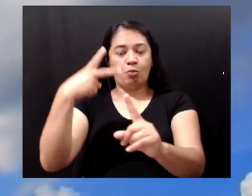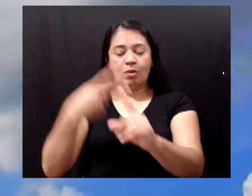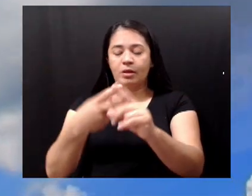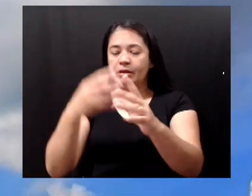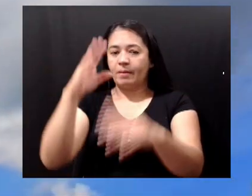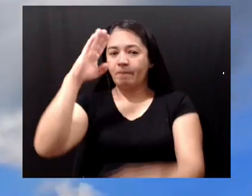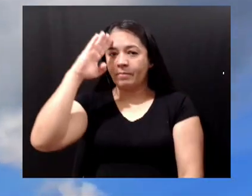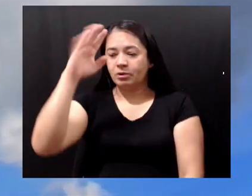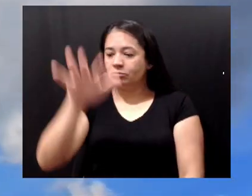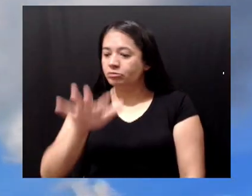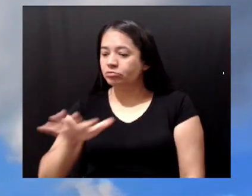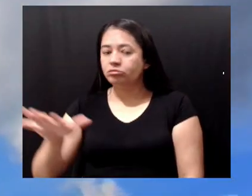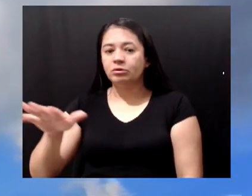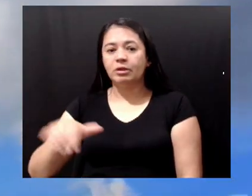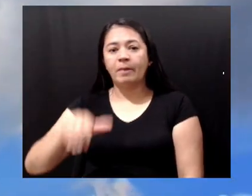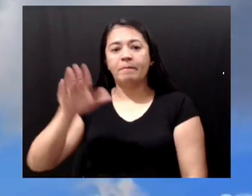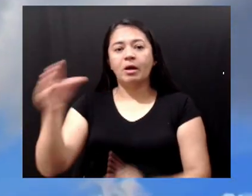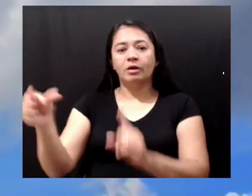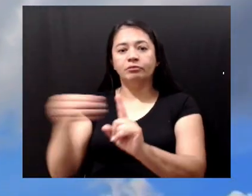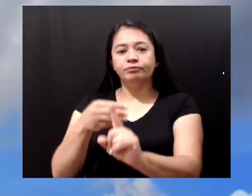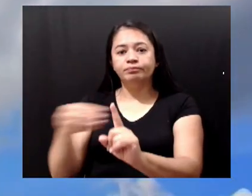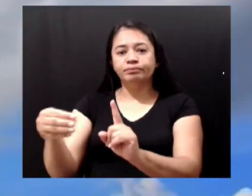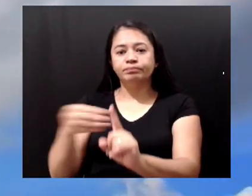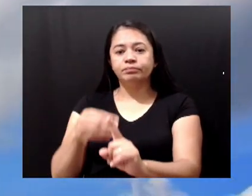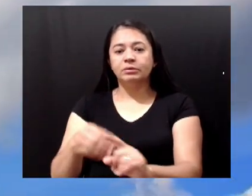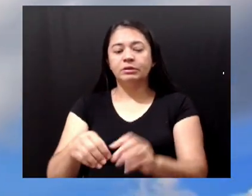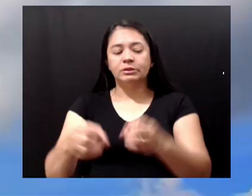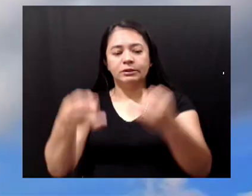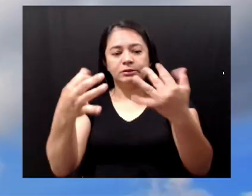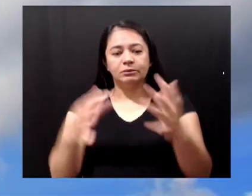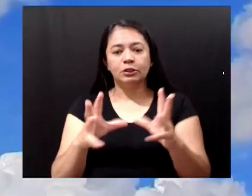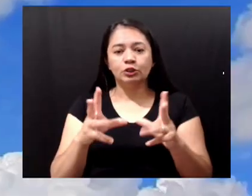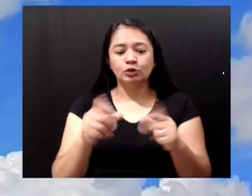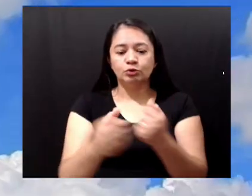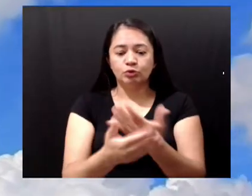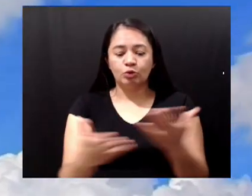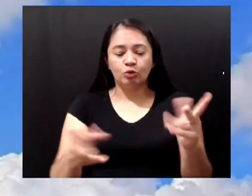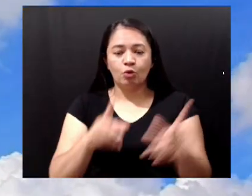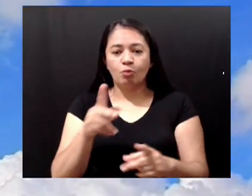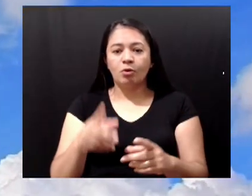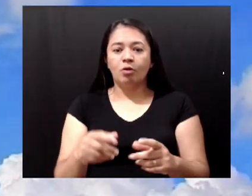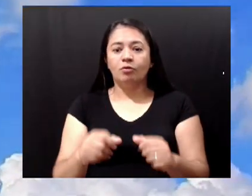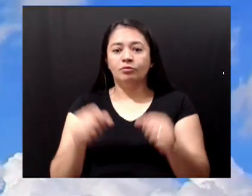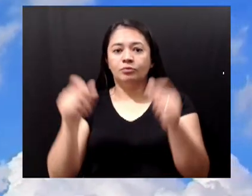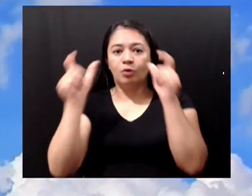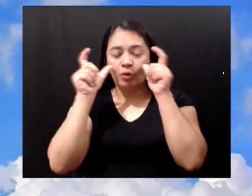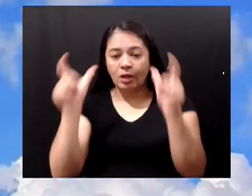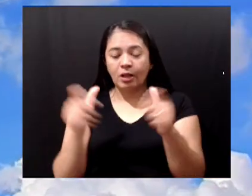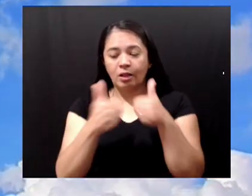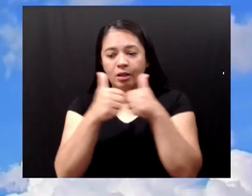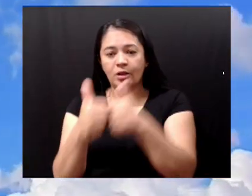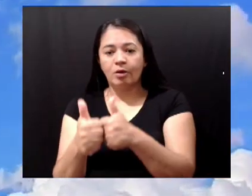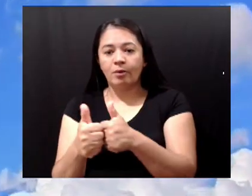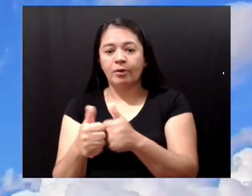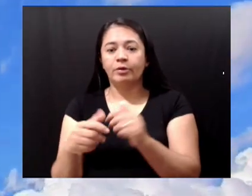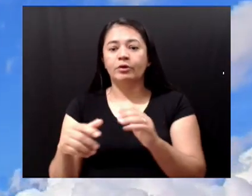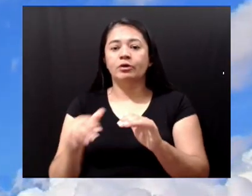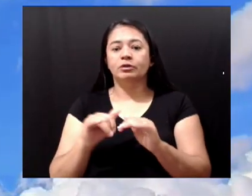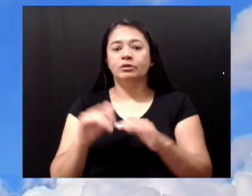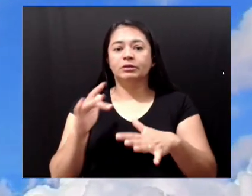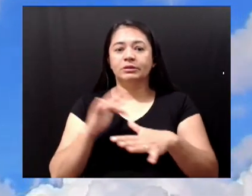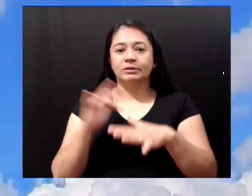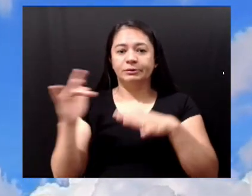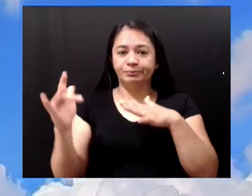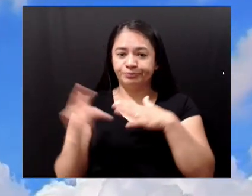mais vulneráveis, e orienta que todos acompanhem os alertas oficiais emitidos pelos canais da instituição, tá?